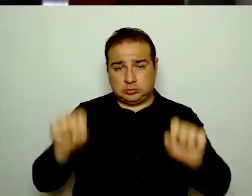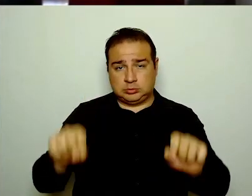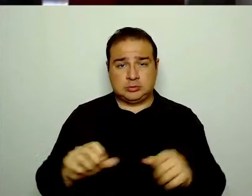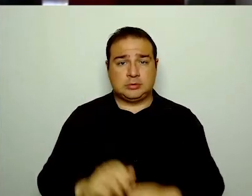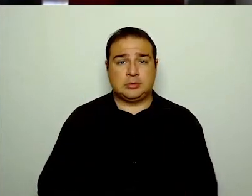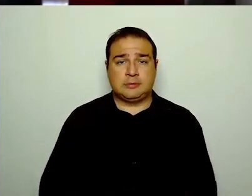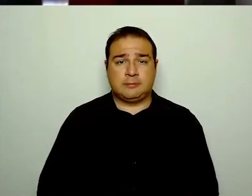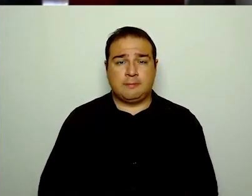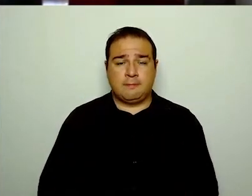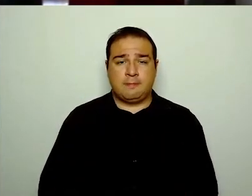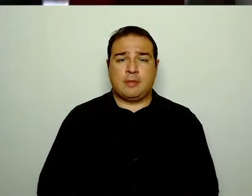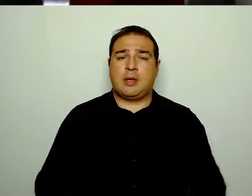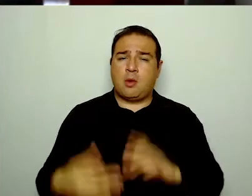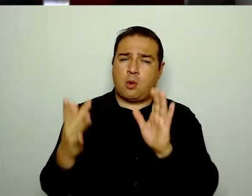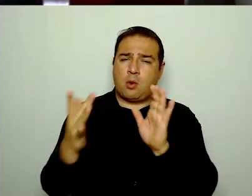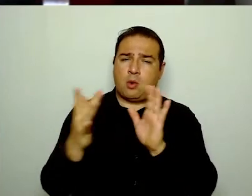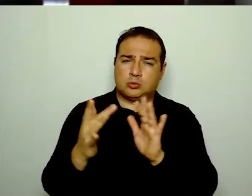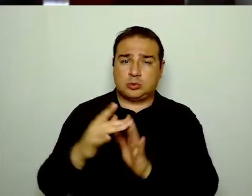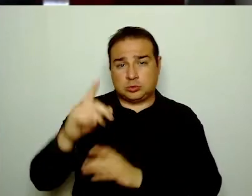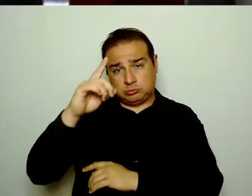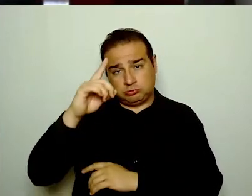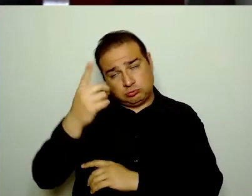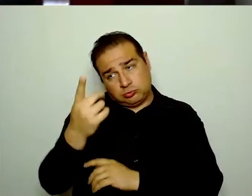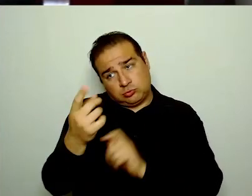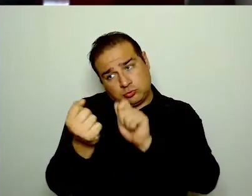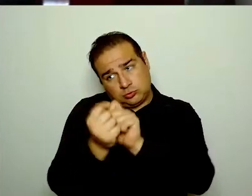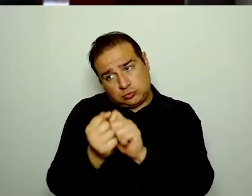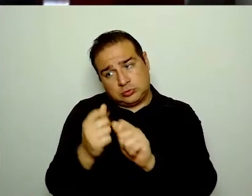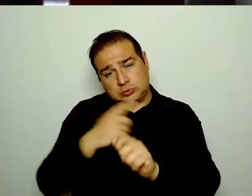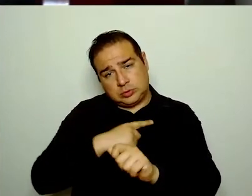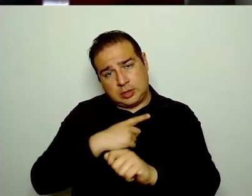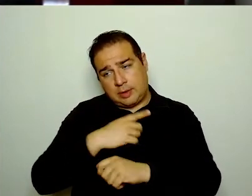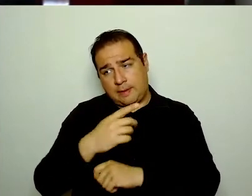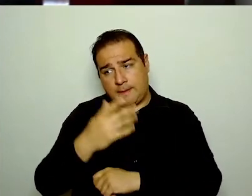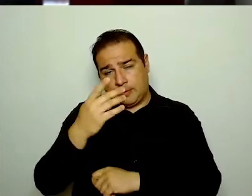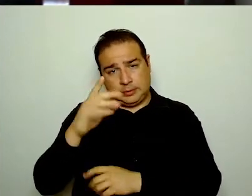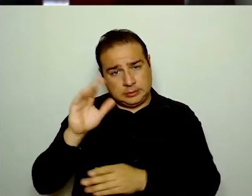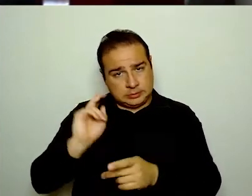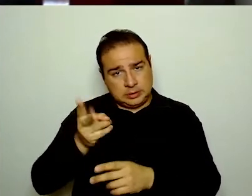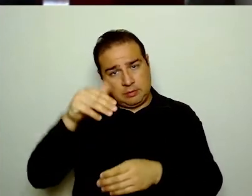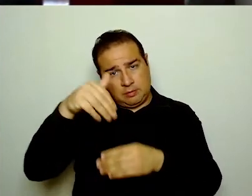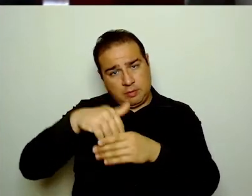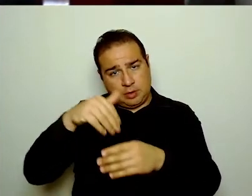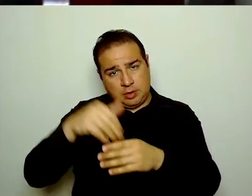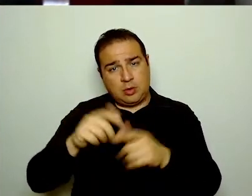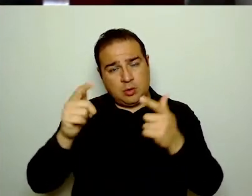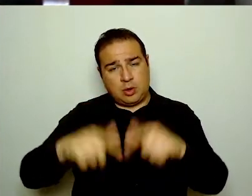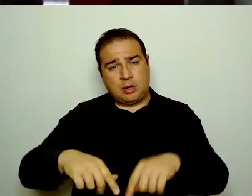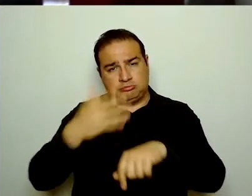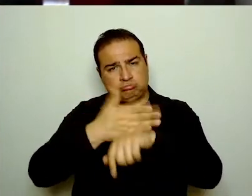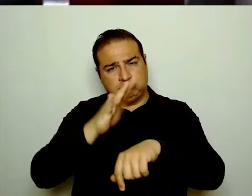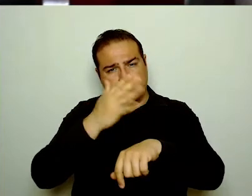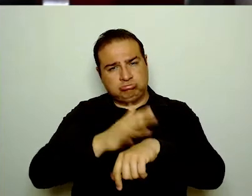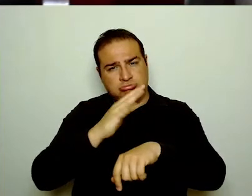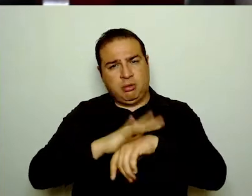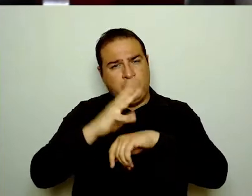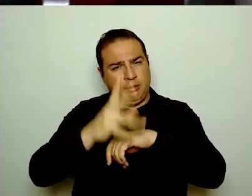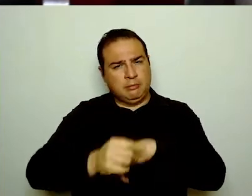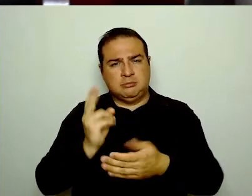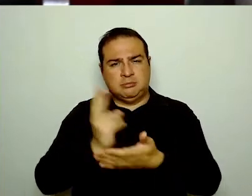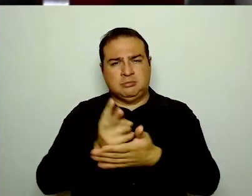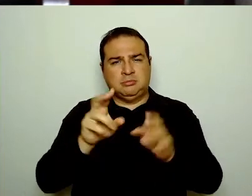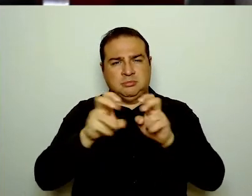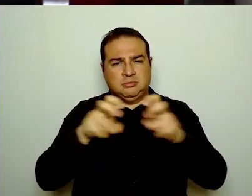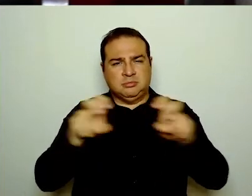desse sistema e daquele contato diário, ou contato que a gente tinha a cada eleição nas fases de